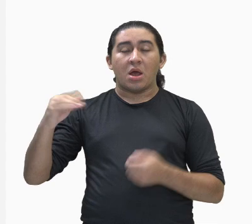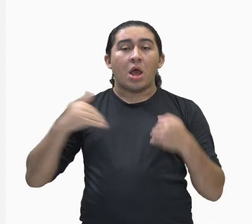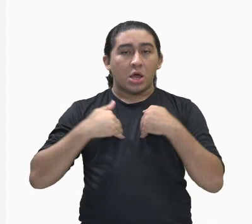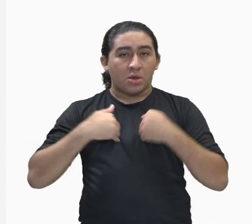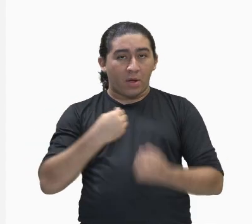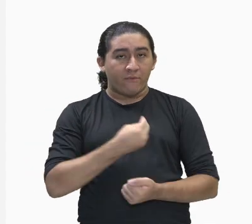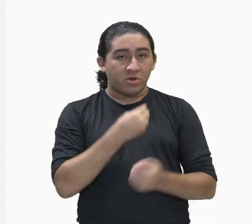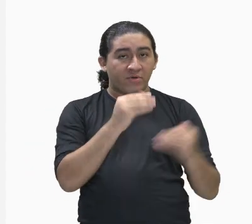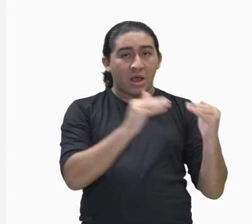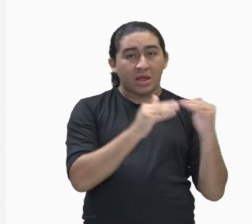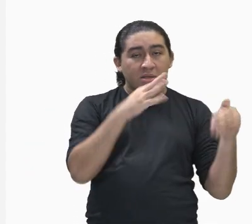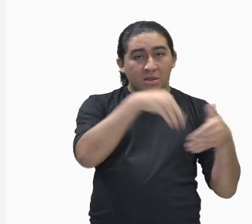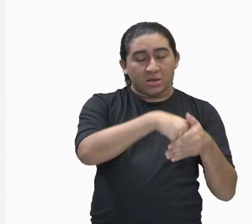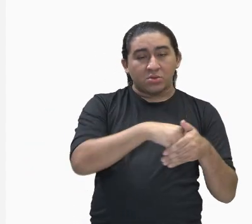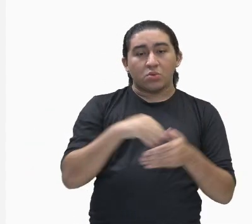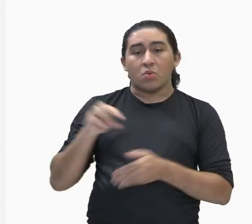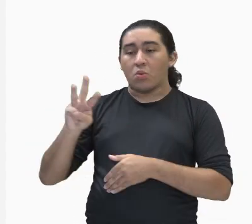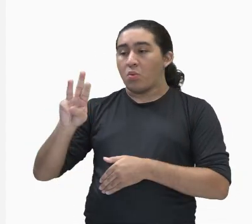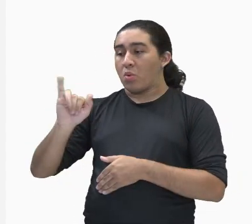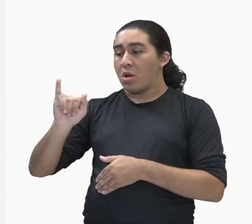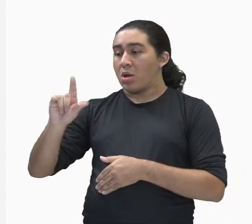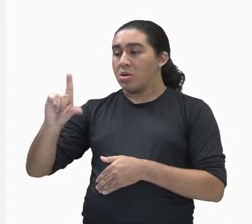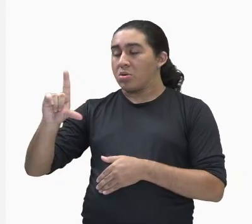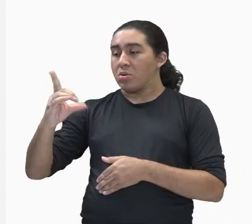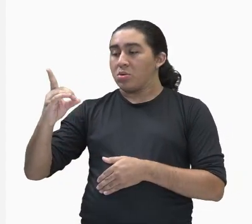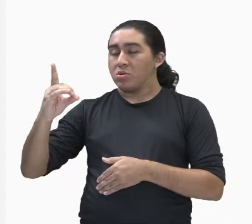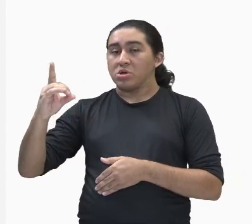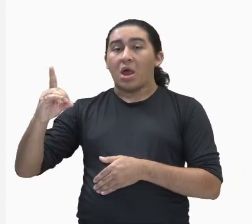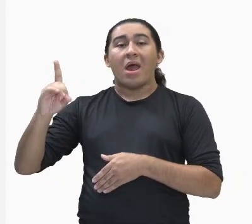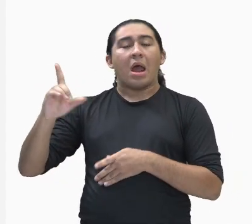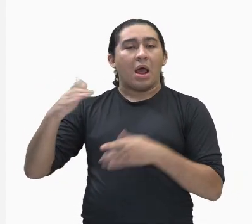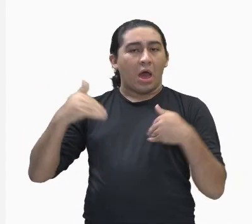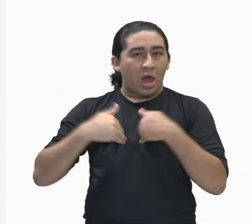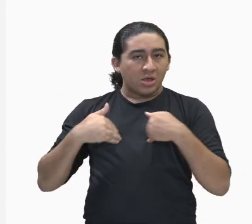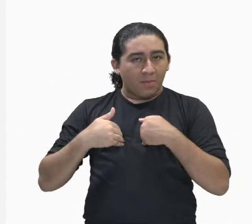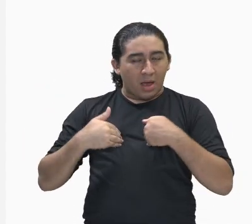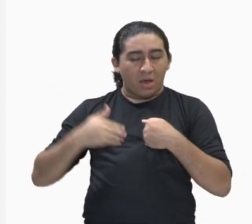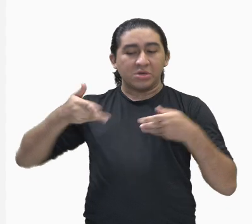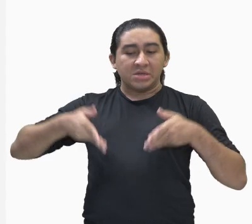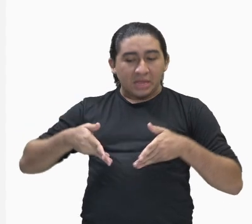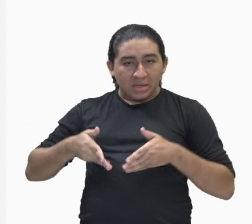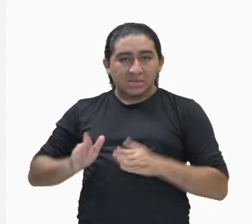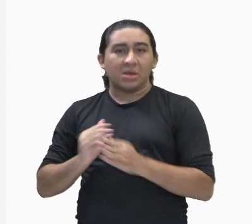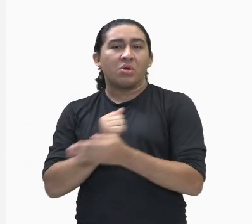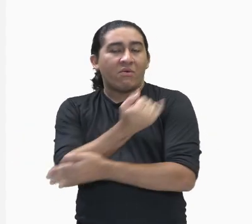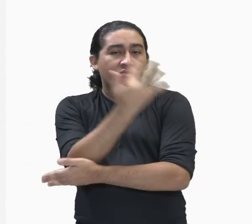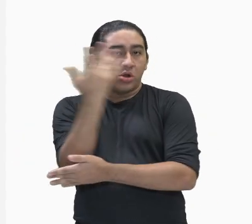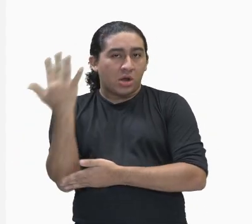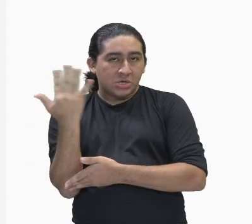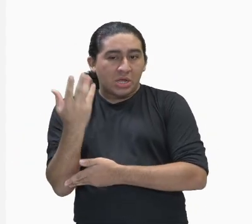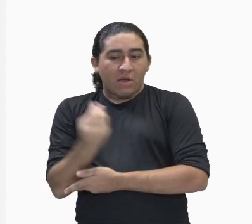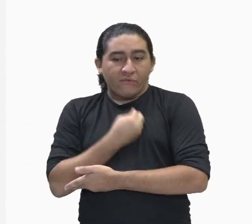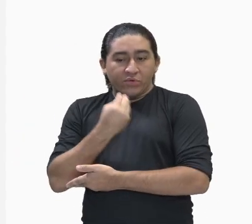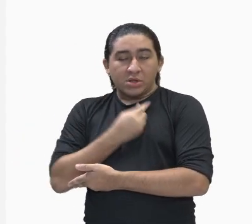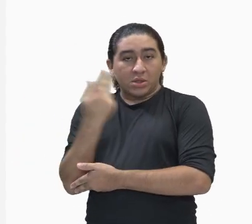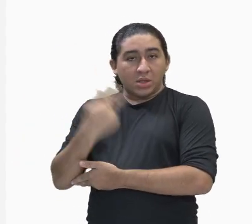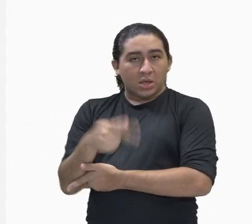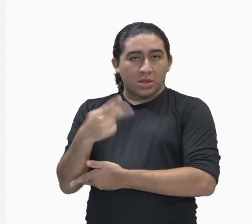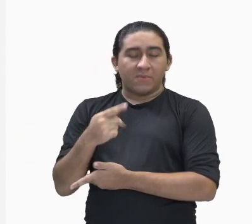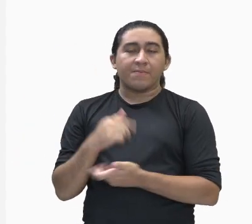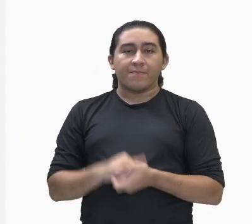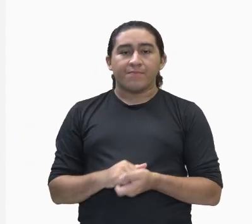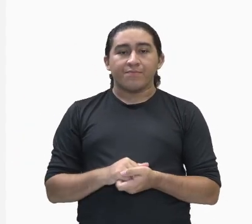Wild, selvagem, tá? Domesticated, então, é no sentido de doméstico, domesticado e tal. Wild,